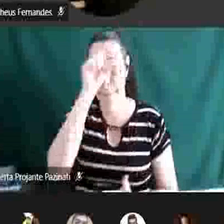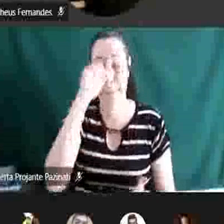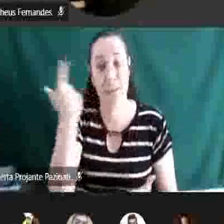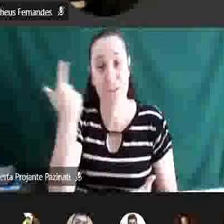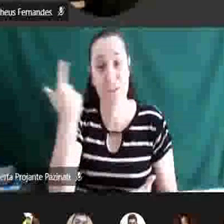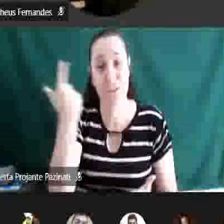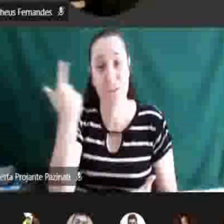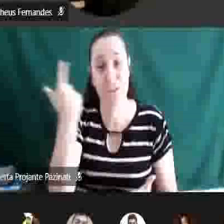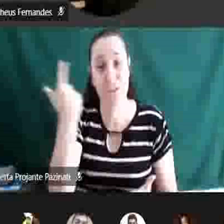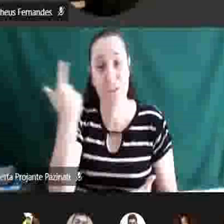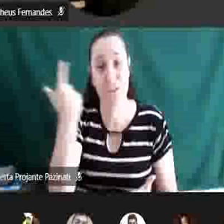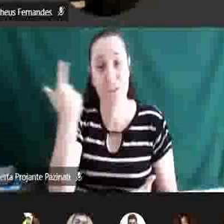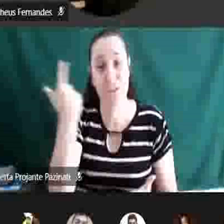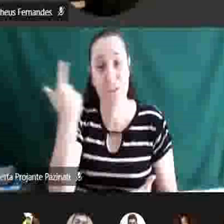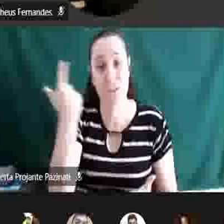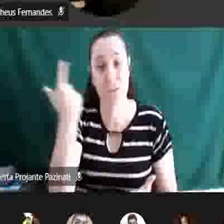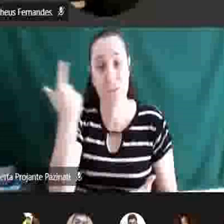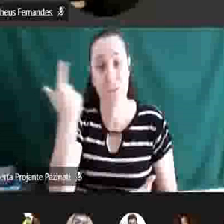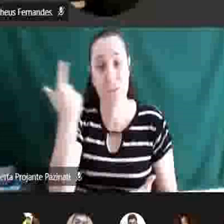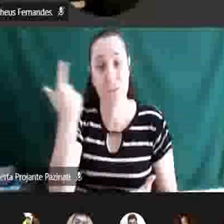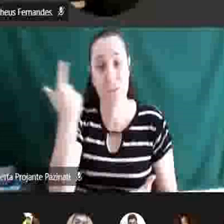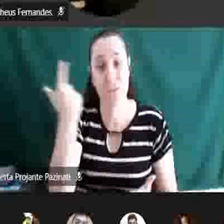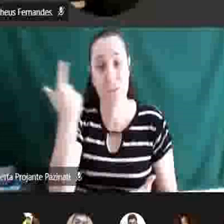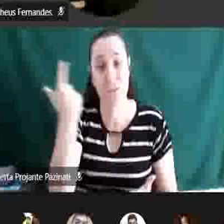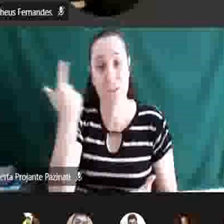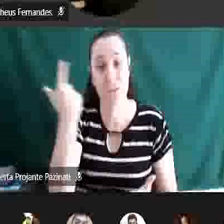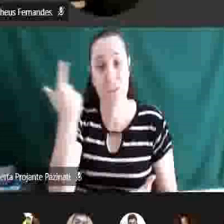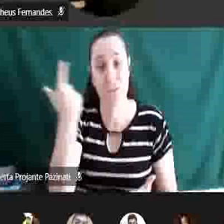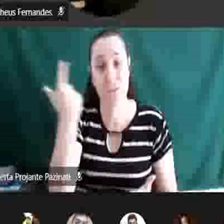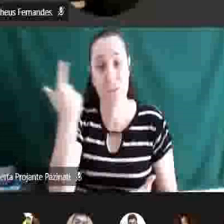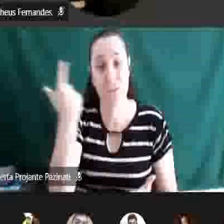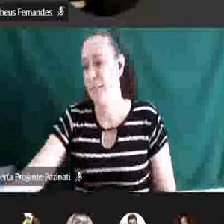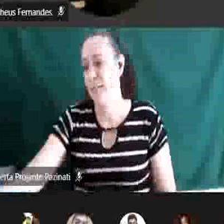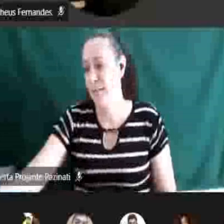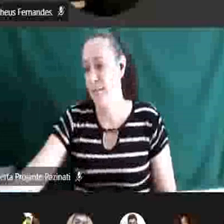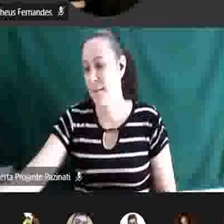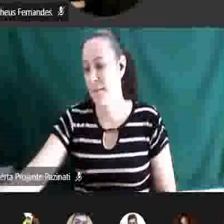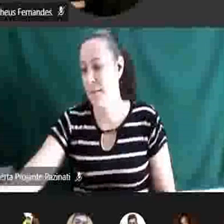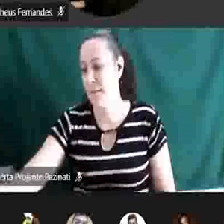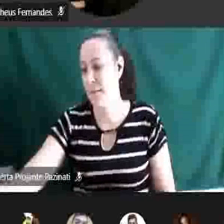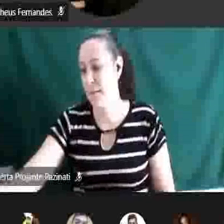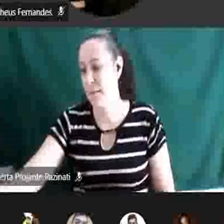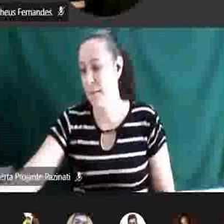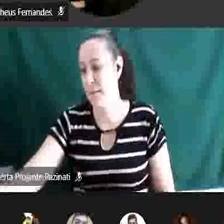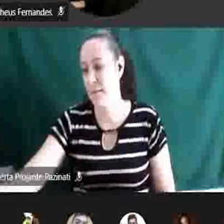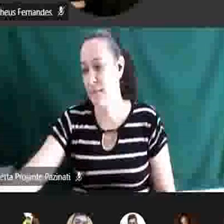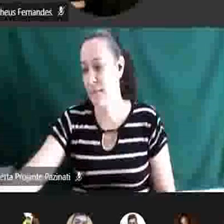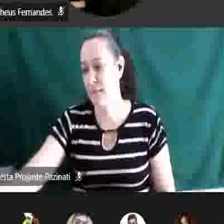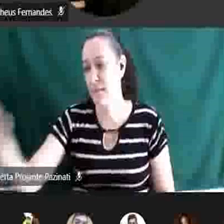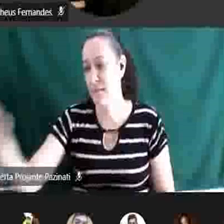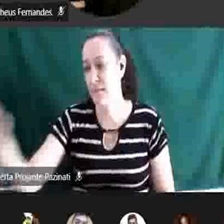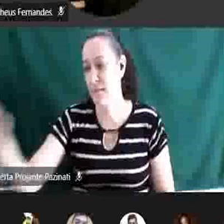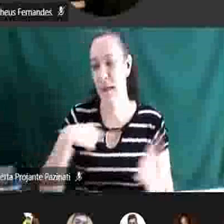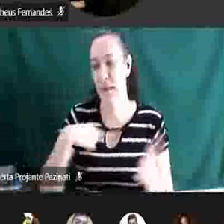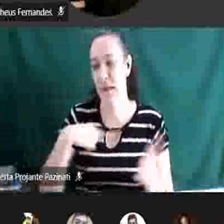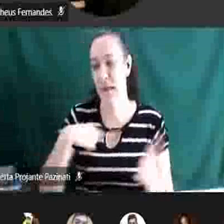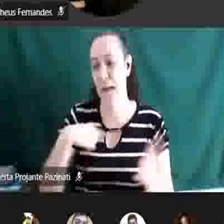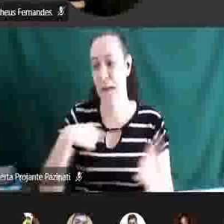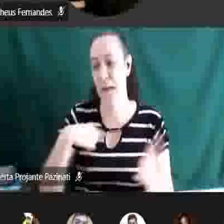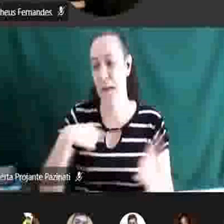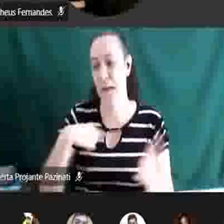de autoritativos. Se a Patrícia quiser, ela pode ter um nome de domínio só dela na internet. Ela é bióloga, então uma boa